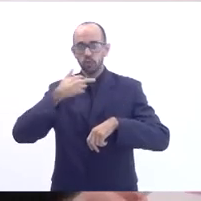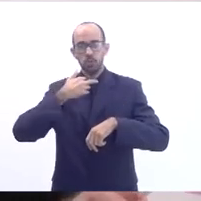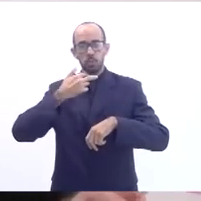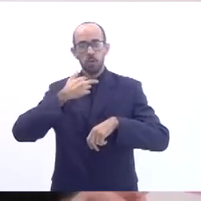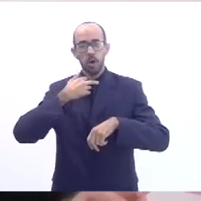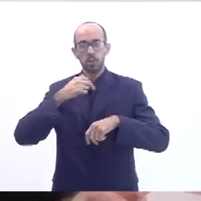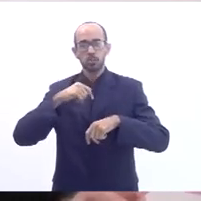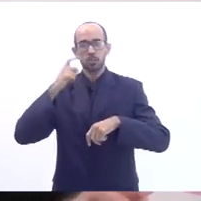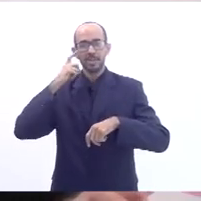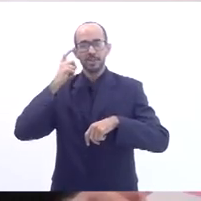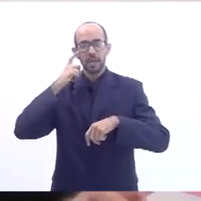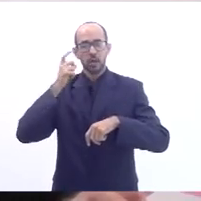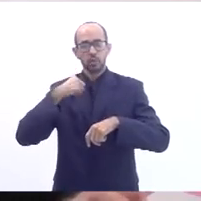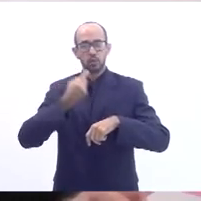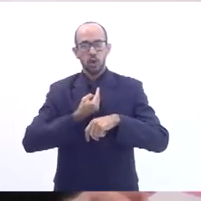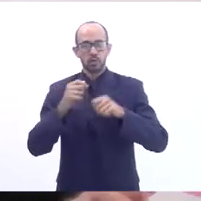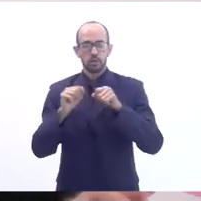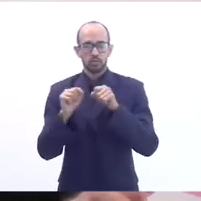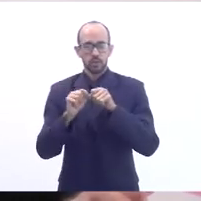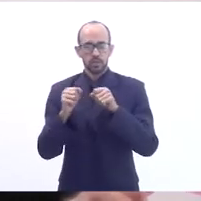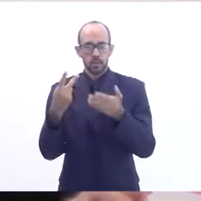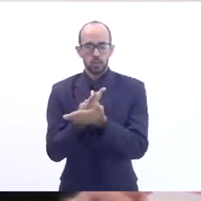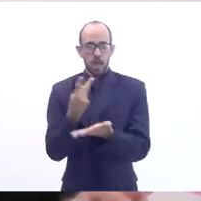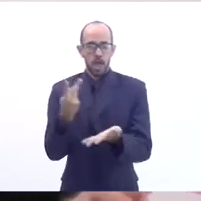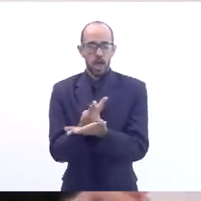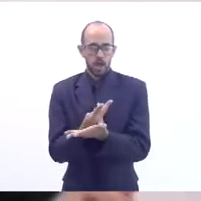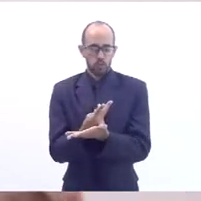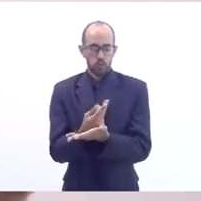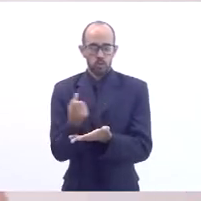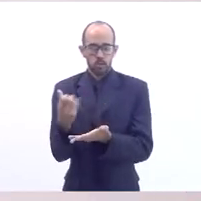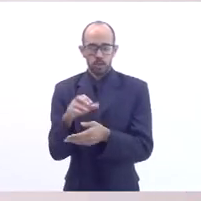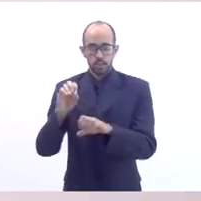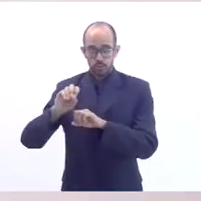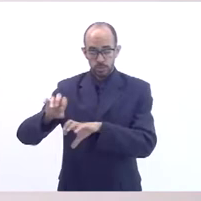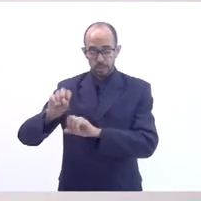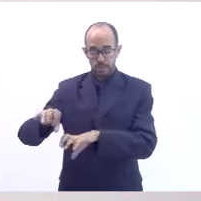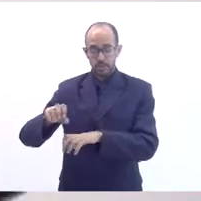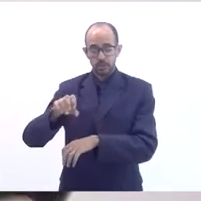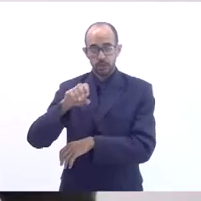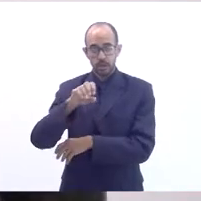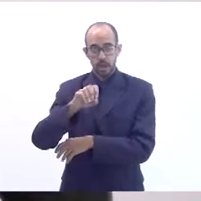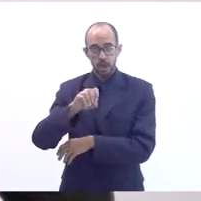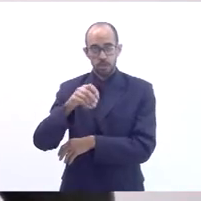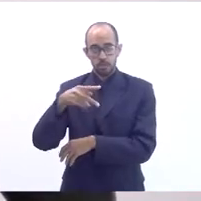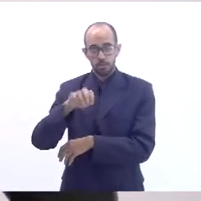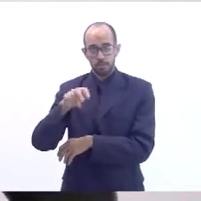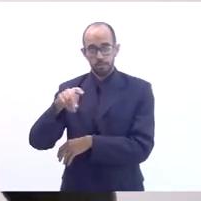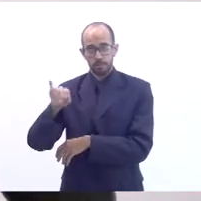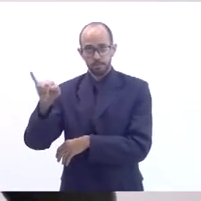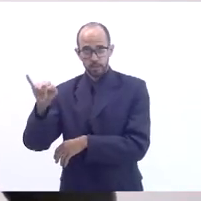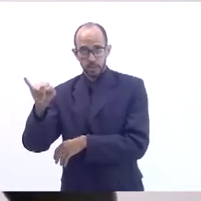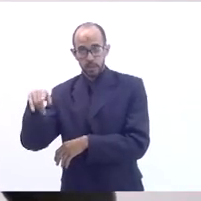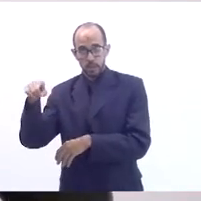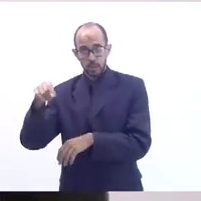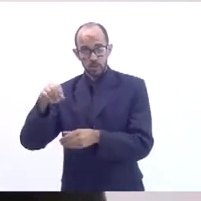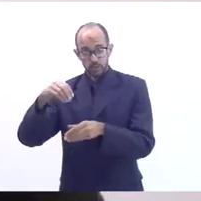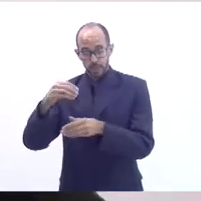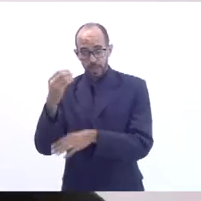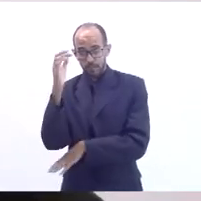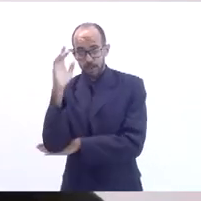a gente tá fazendo errado né quando a gente dá curso de cultivo na Pepe a gente deixa isso muito claro você tá levando essa plantinha aqui para sua casa para plantar